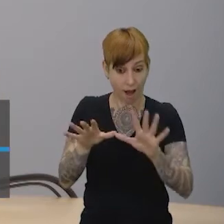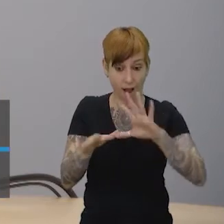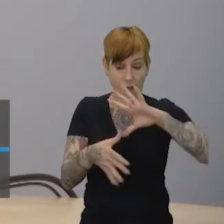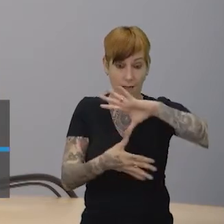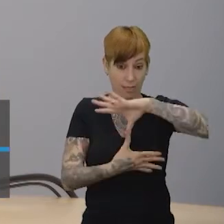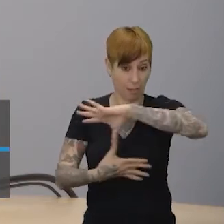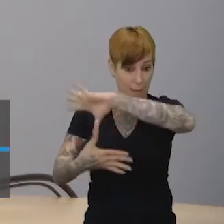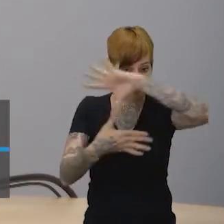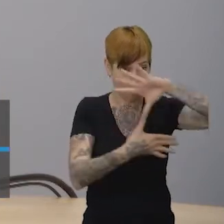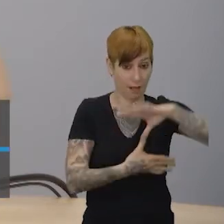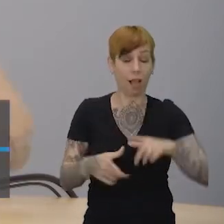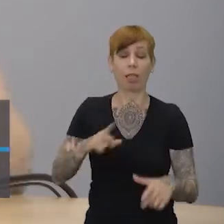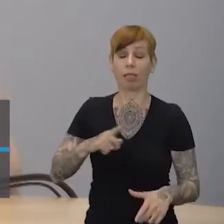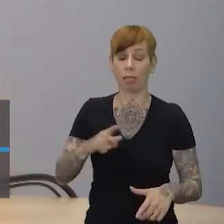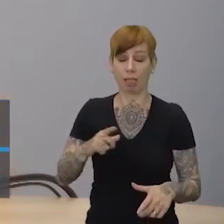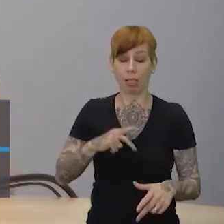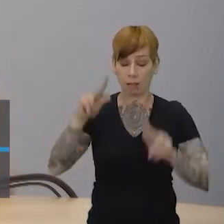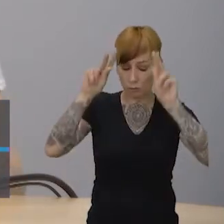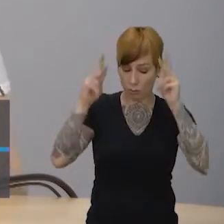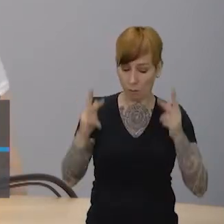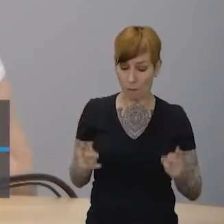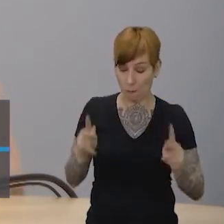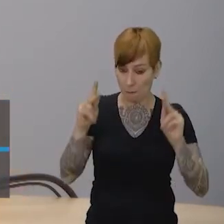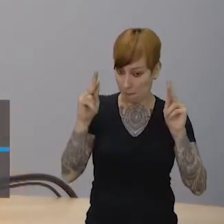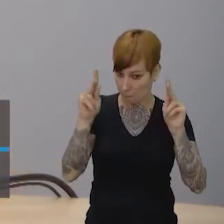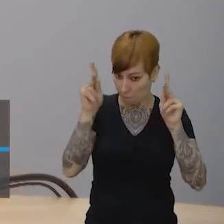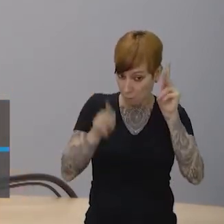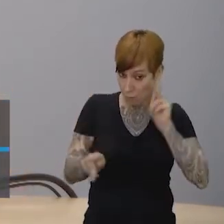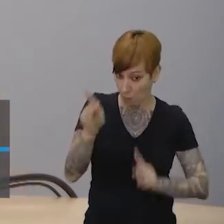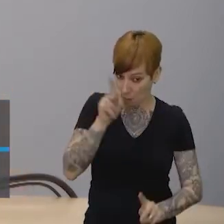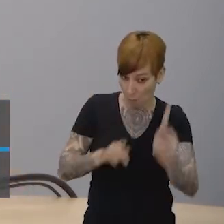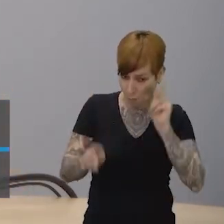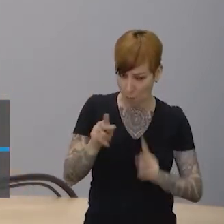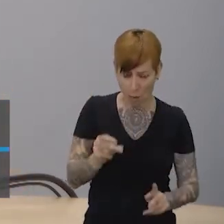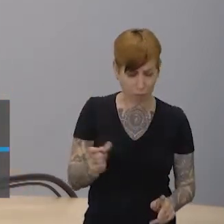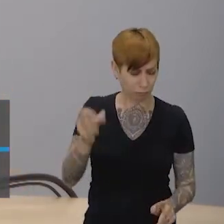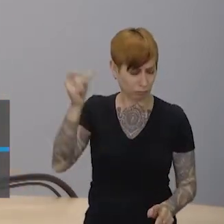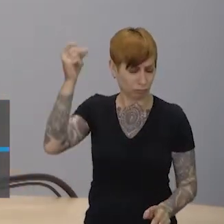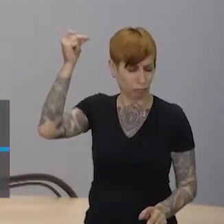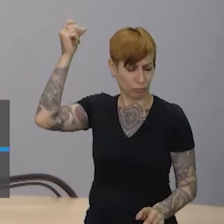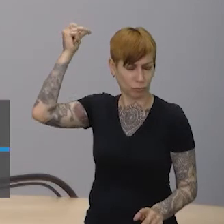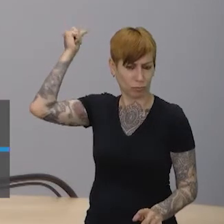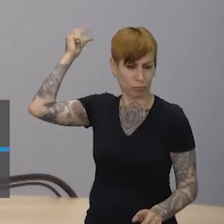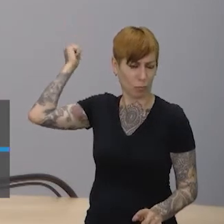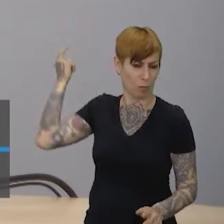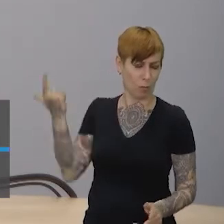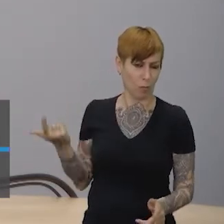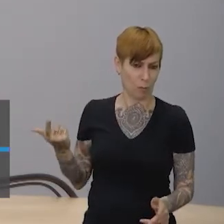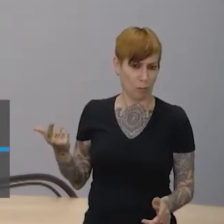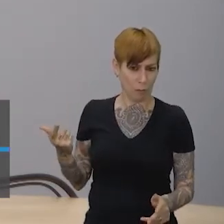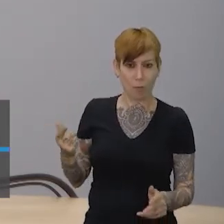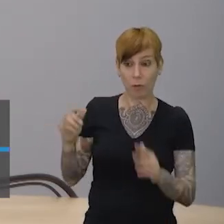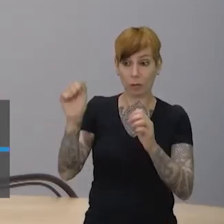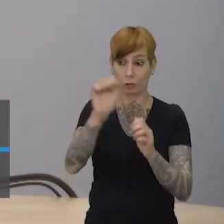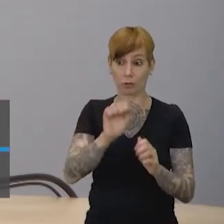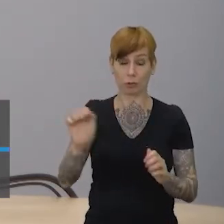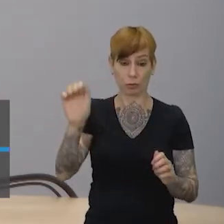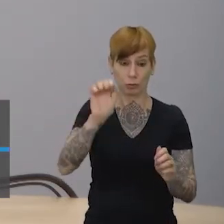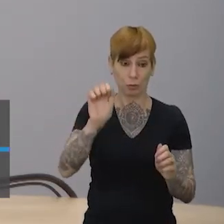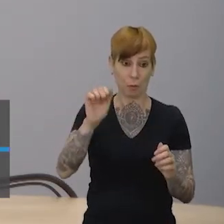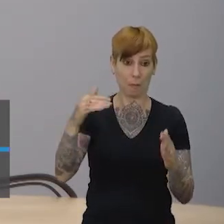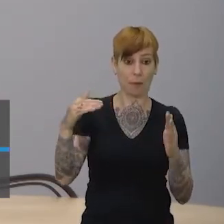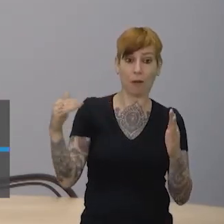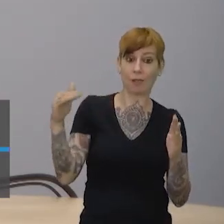América muito antes da chegada dos europeus, né? Eu vou te falar quais eu acho que tinha aqui para responder